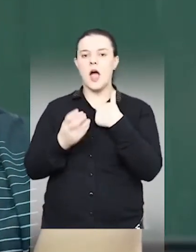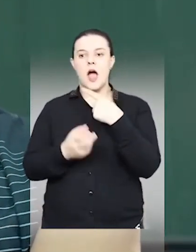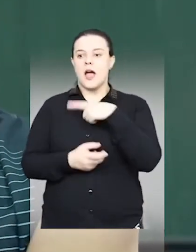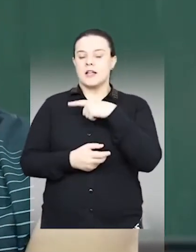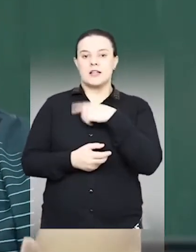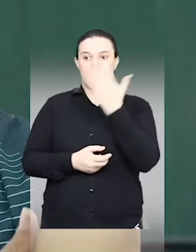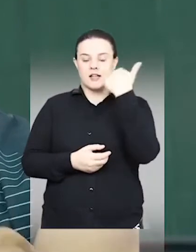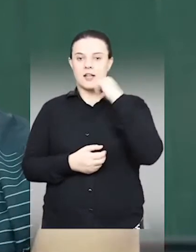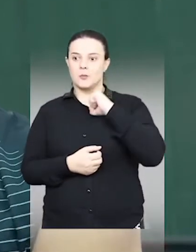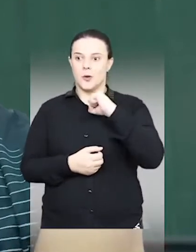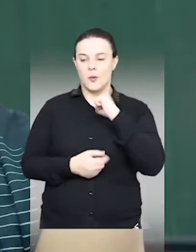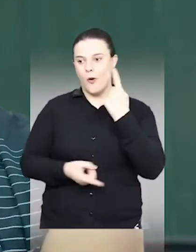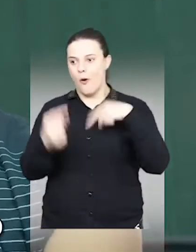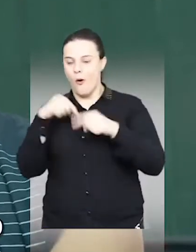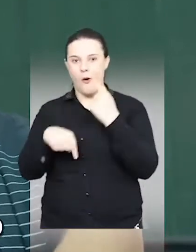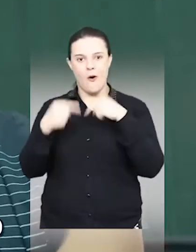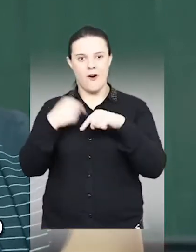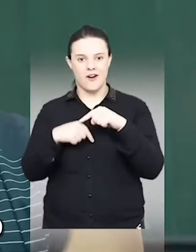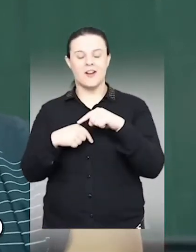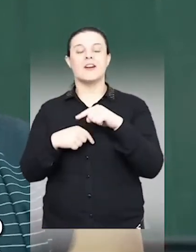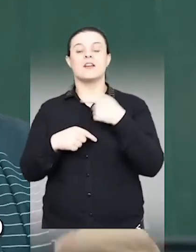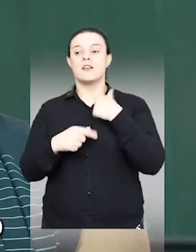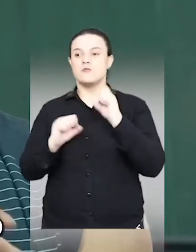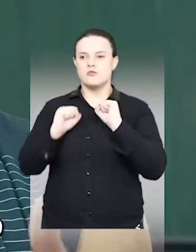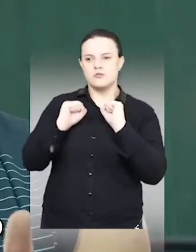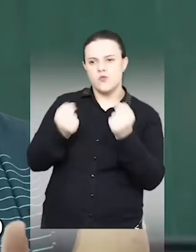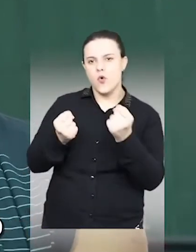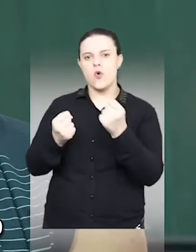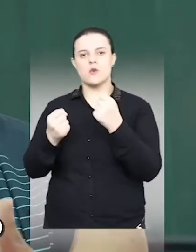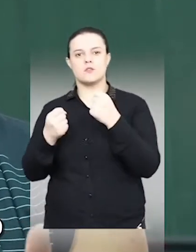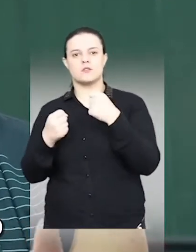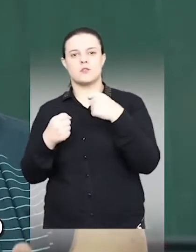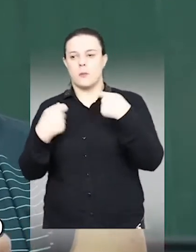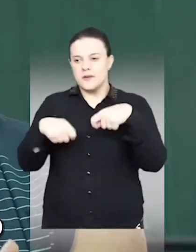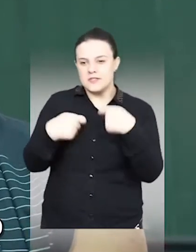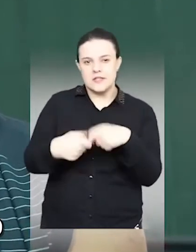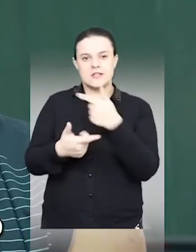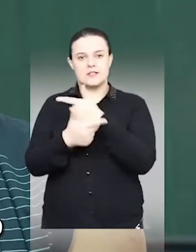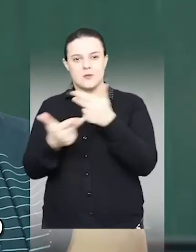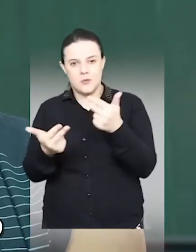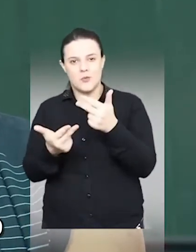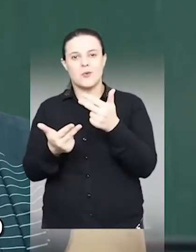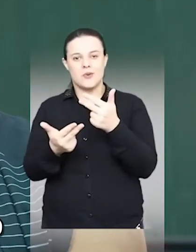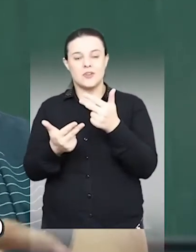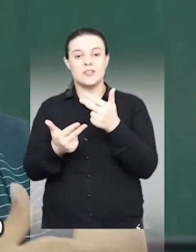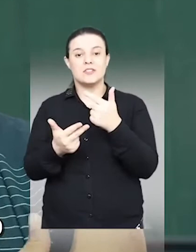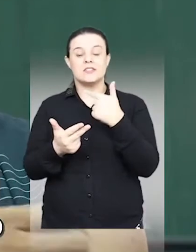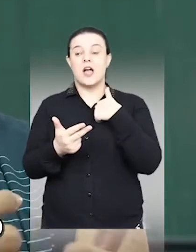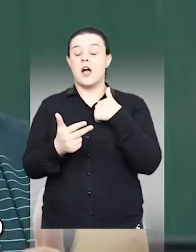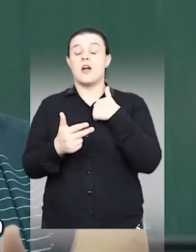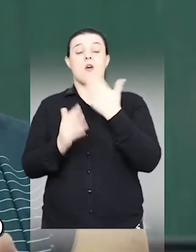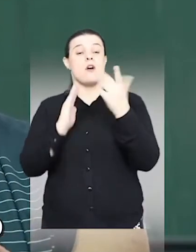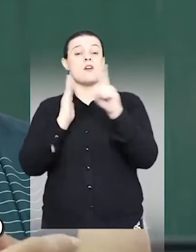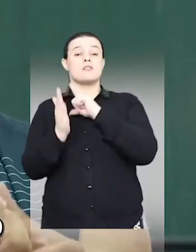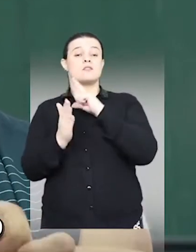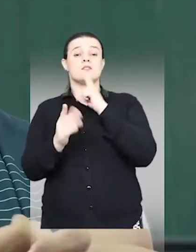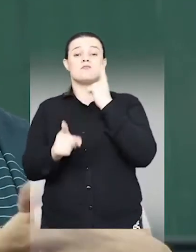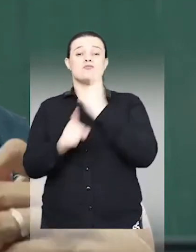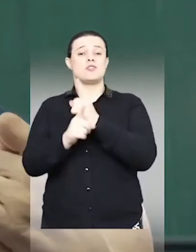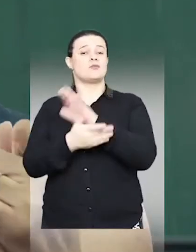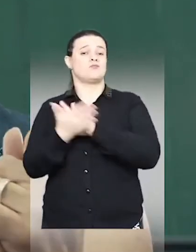trazia adrenalina, que ia ter muito esforço físico que eu ainda não tinha encontrado